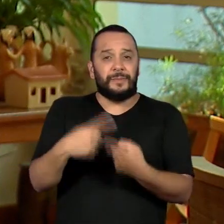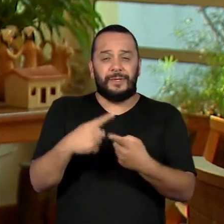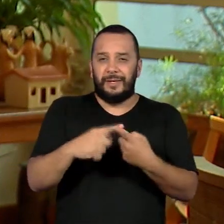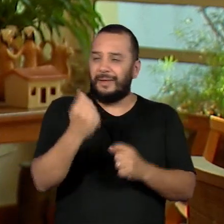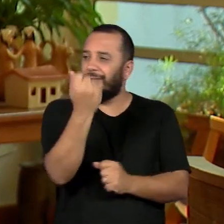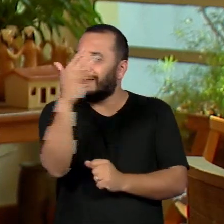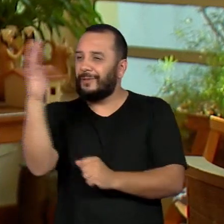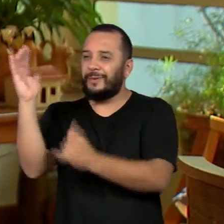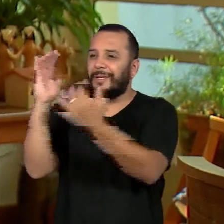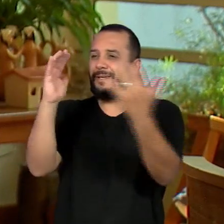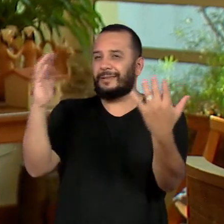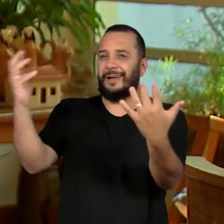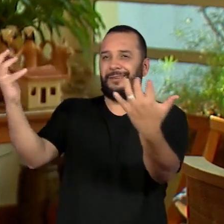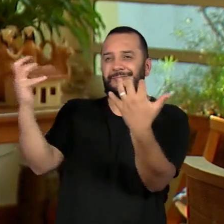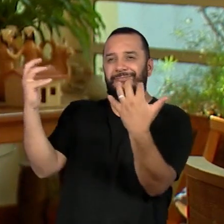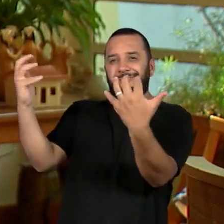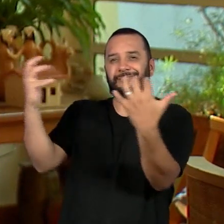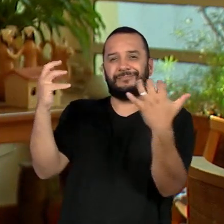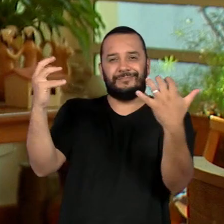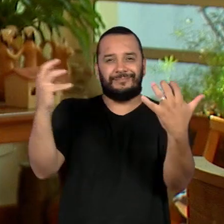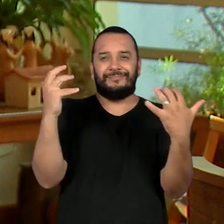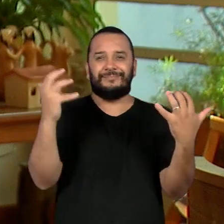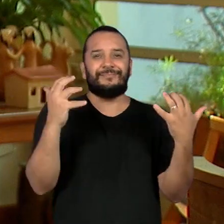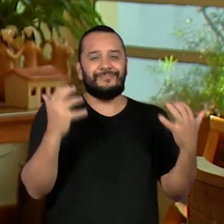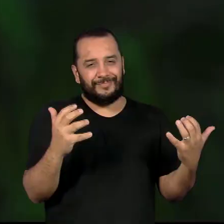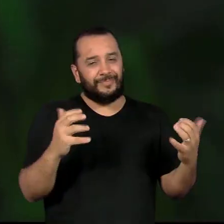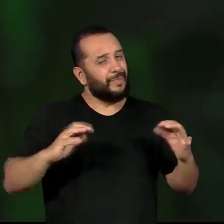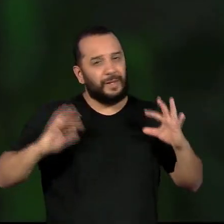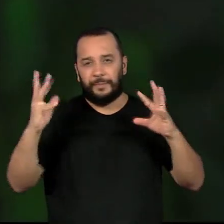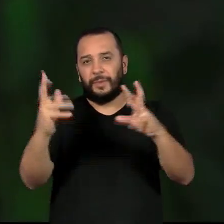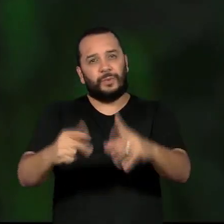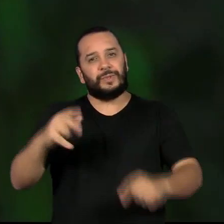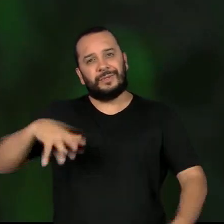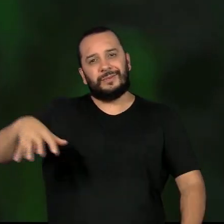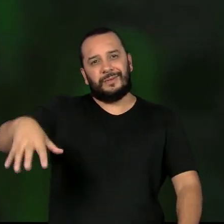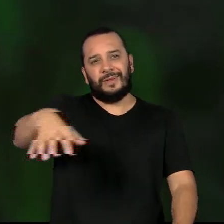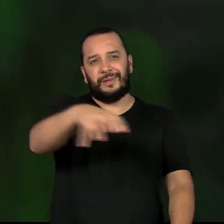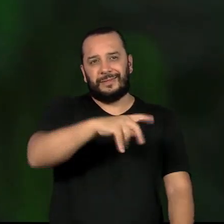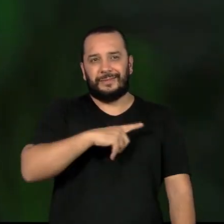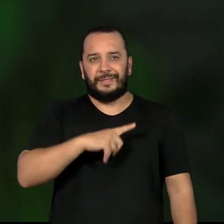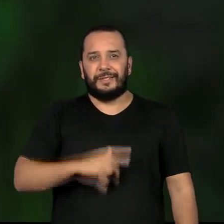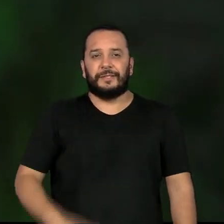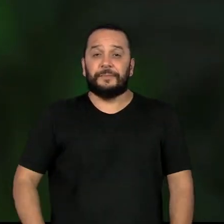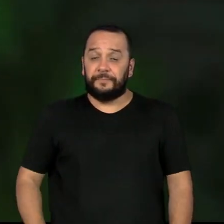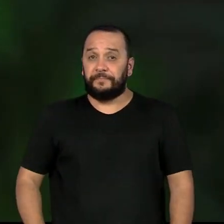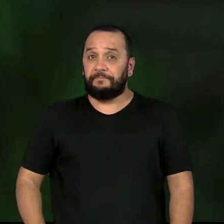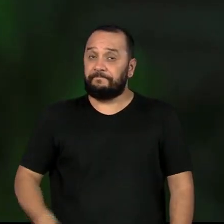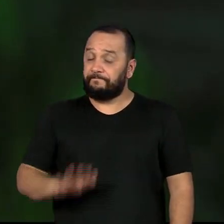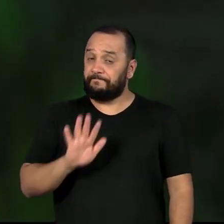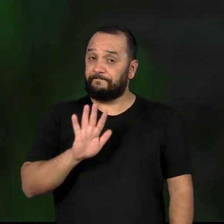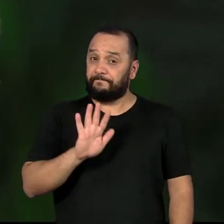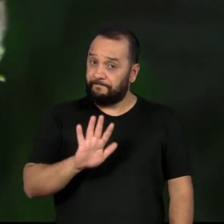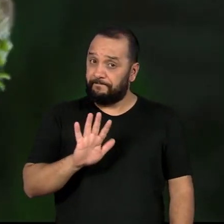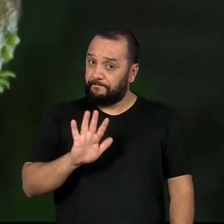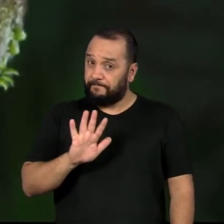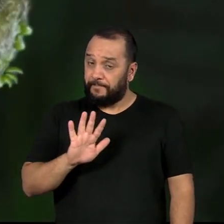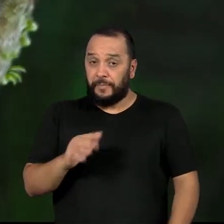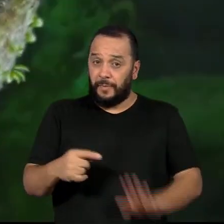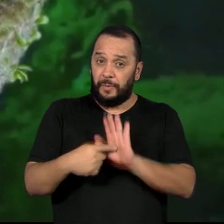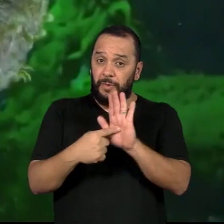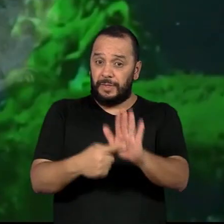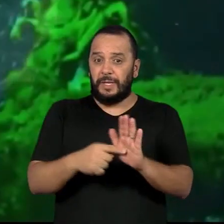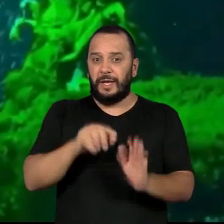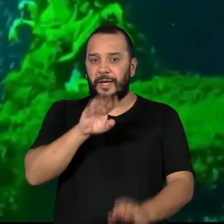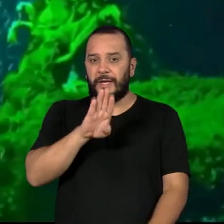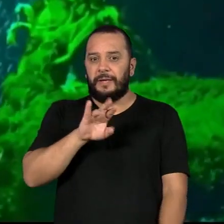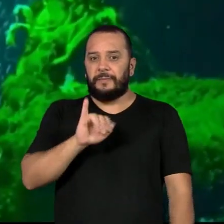fonte de inspiração para todas as áreas. Mais que apresentar o campo da biomimética